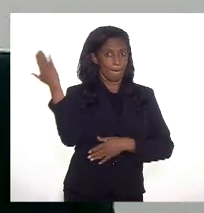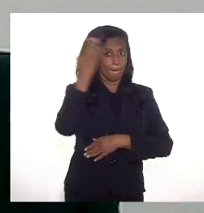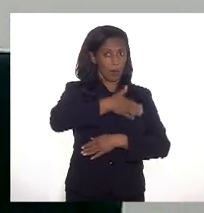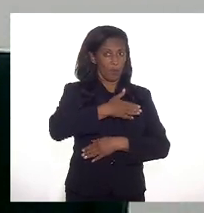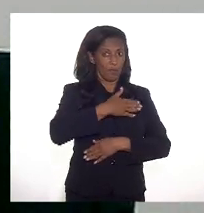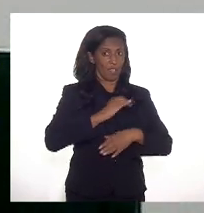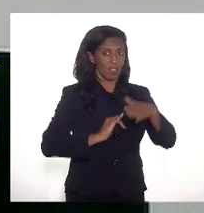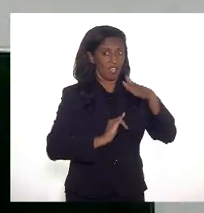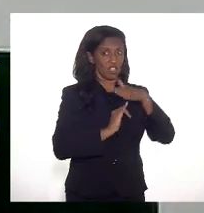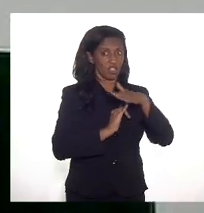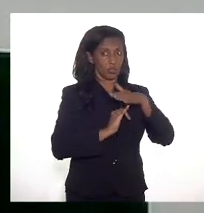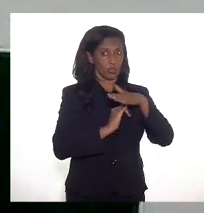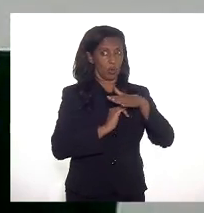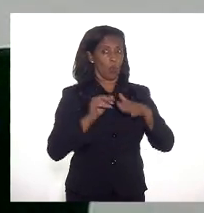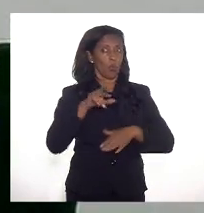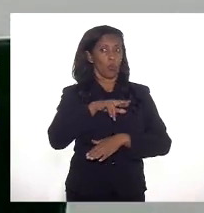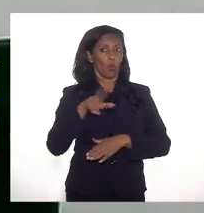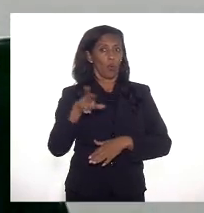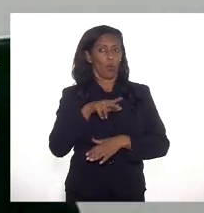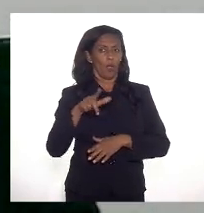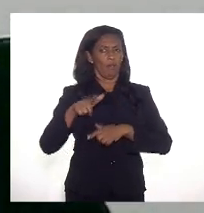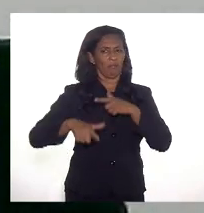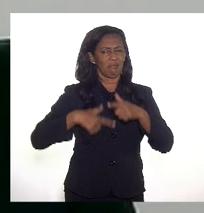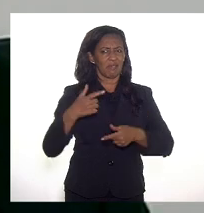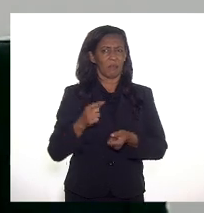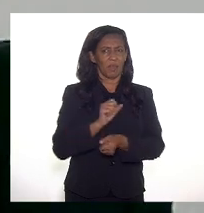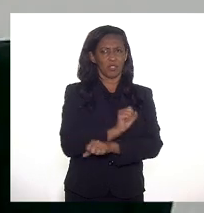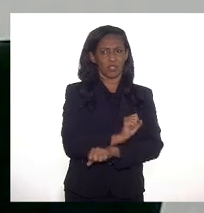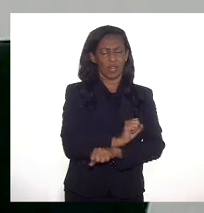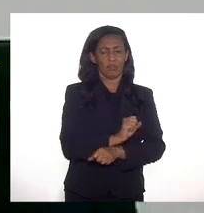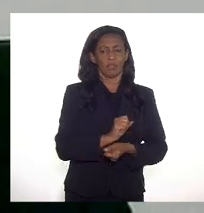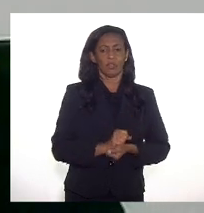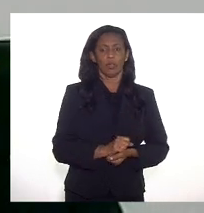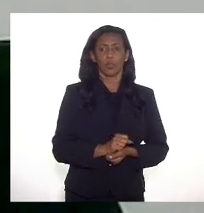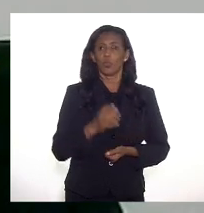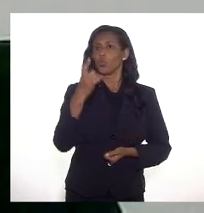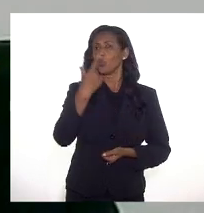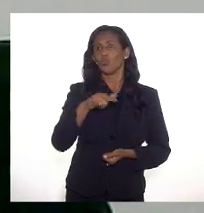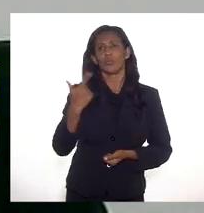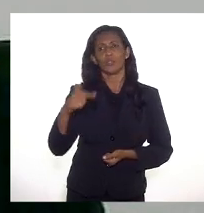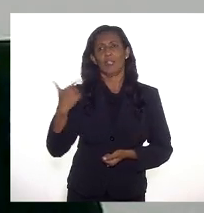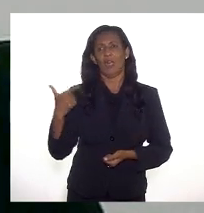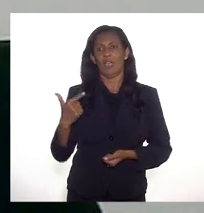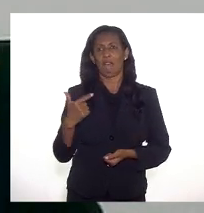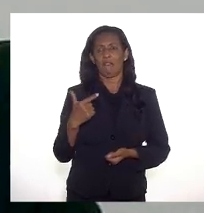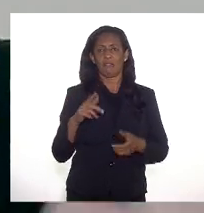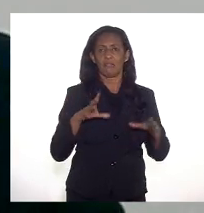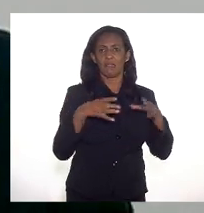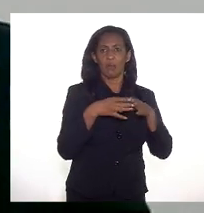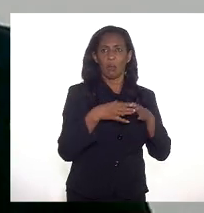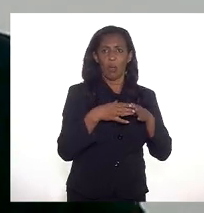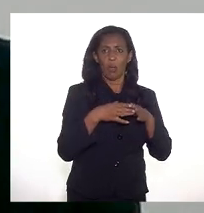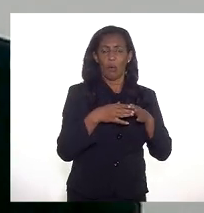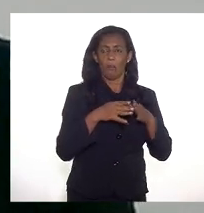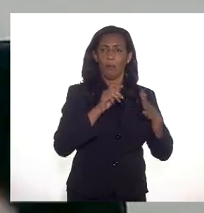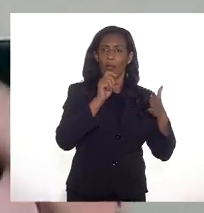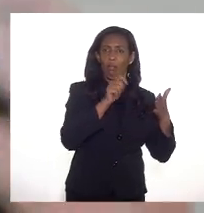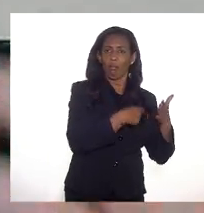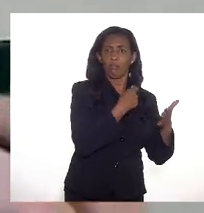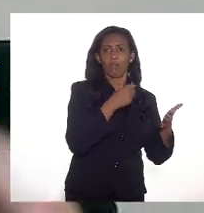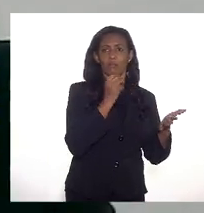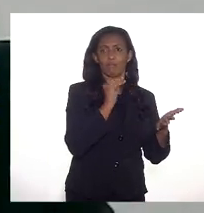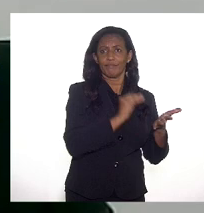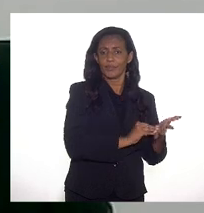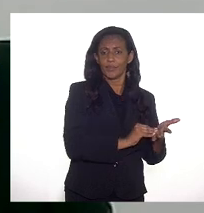não foi condenada a trabalho escravo. Ocorre que não há este órgão específico para dar tal habilitação.